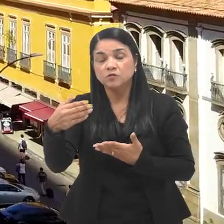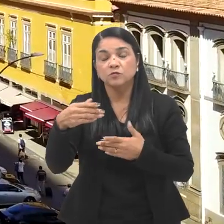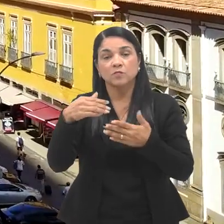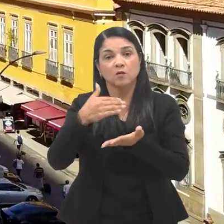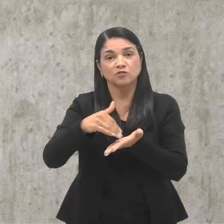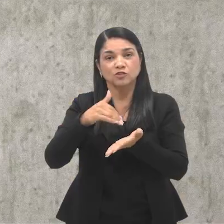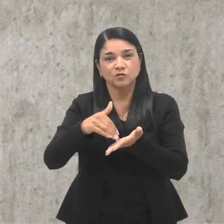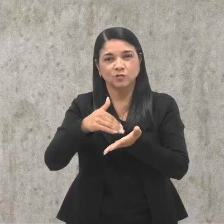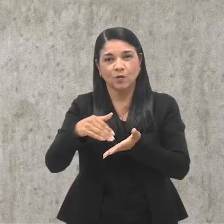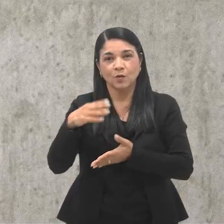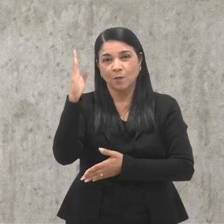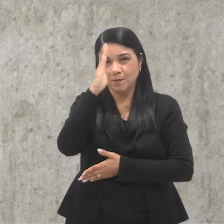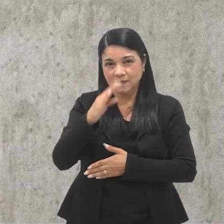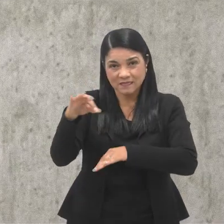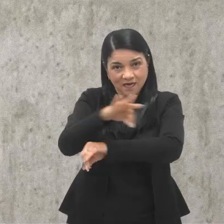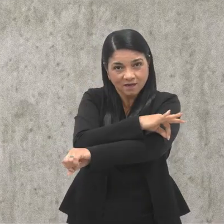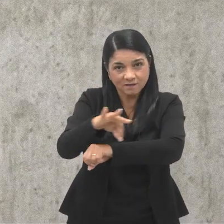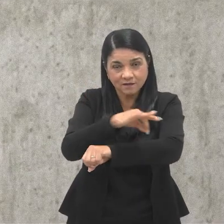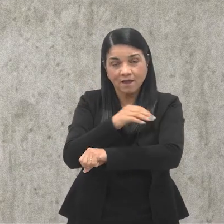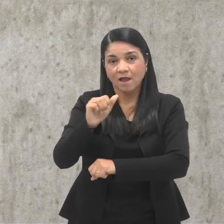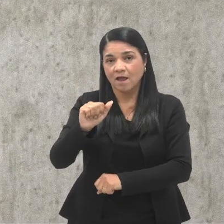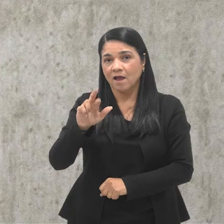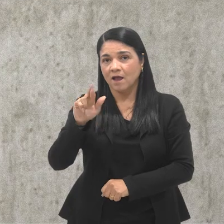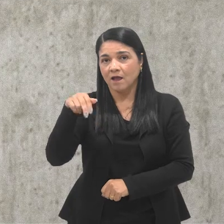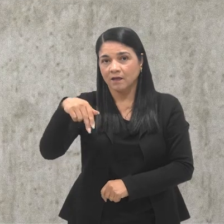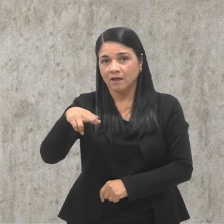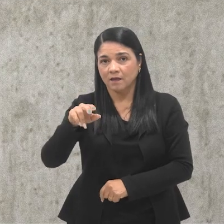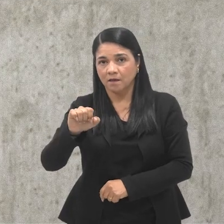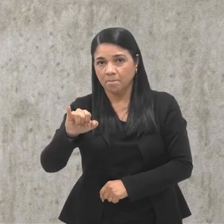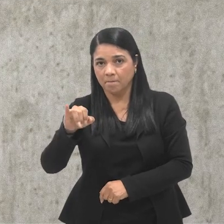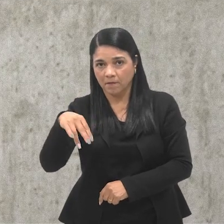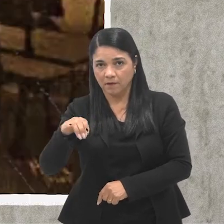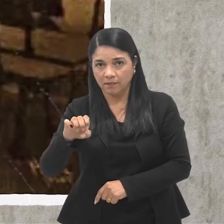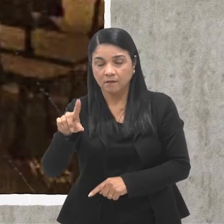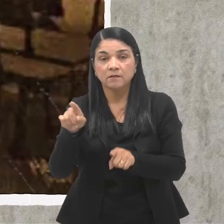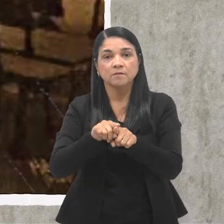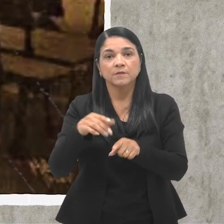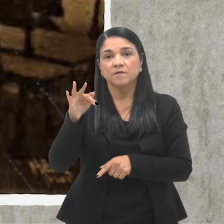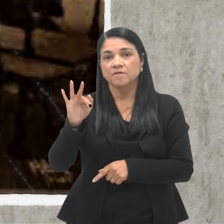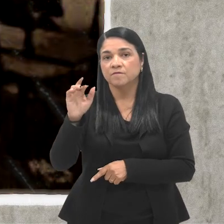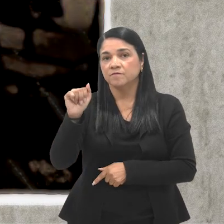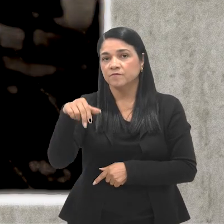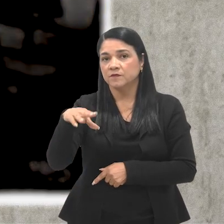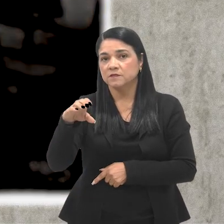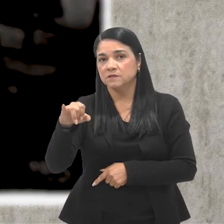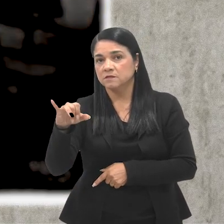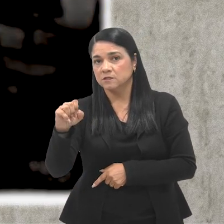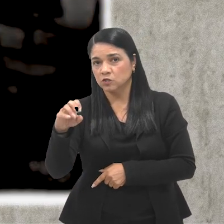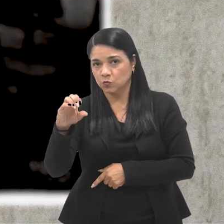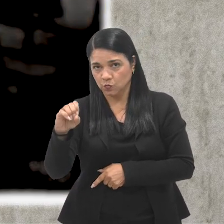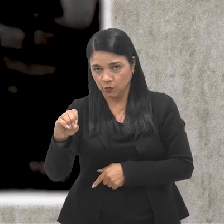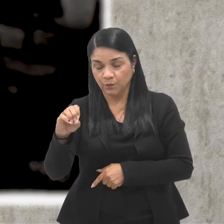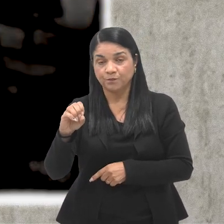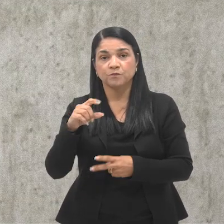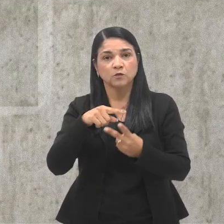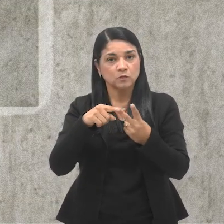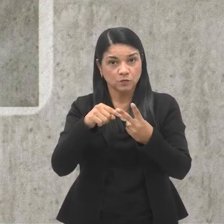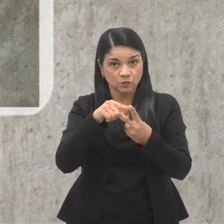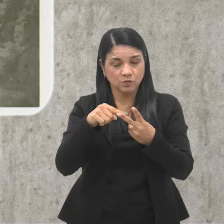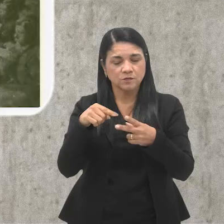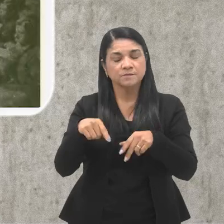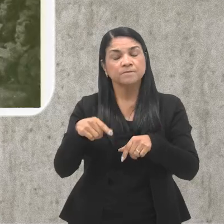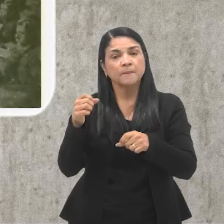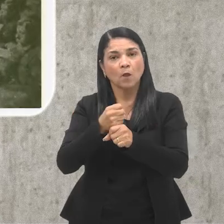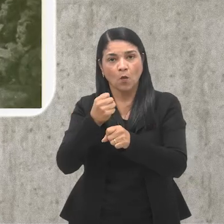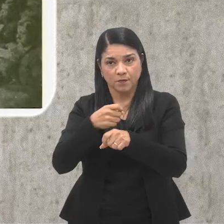Câmara ao escritório do arquiteto brasileiro Arquimedes Memória e do francês Francis Couchet.